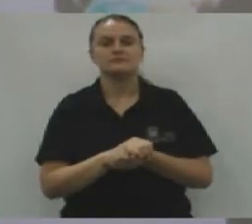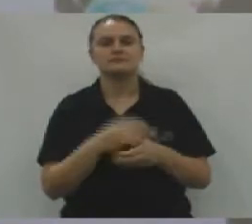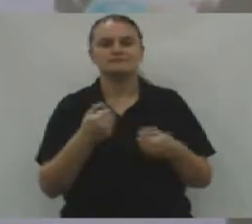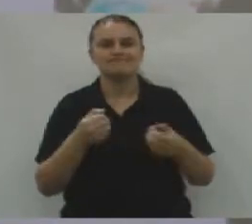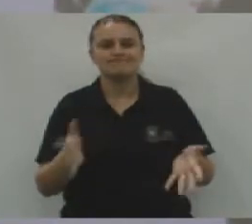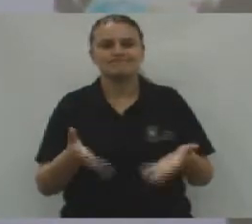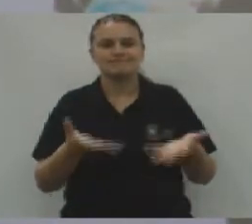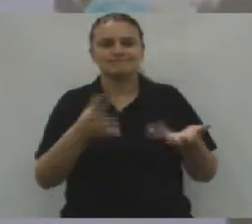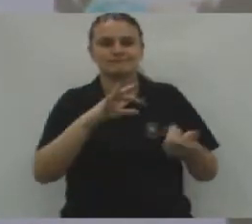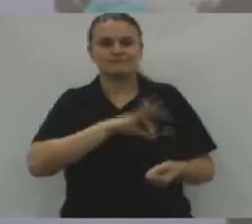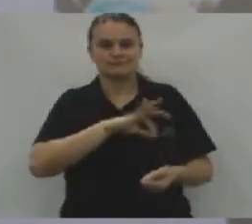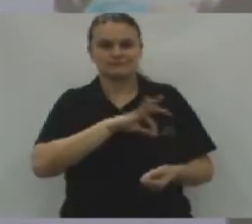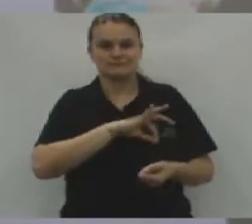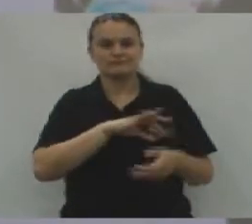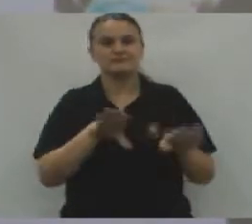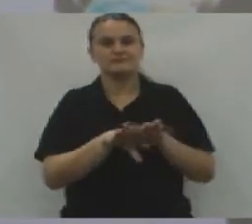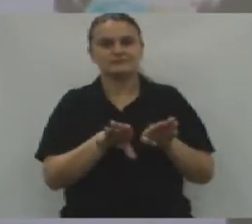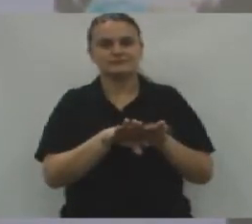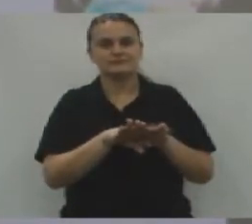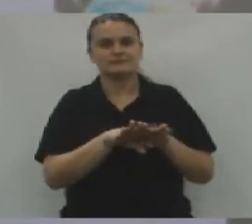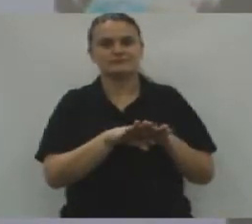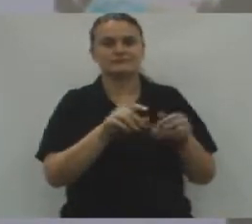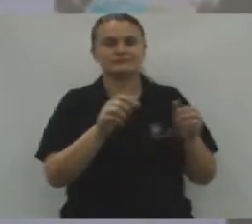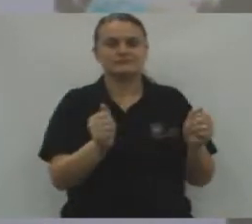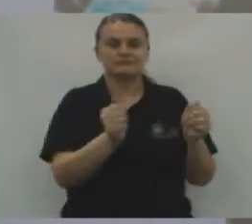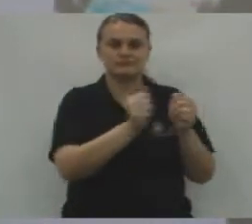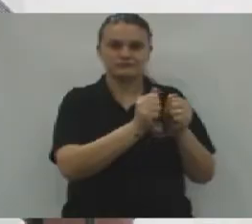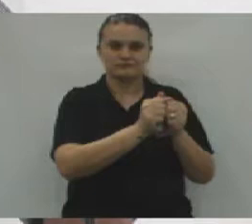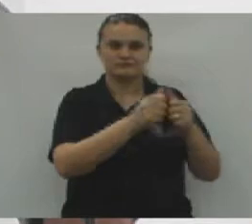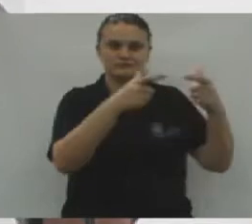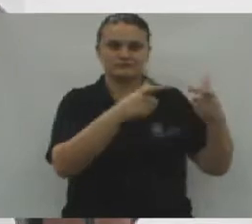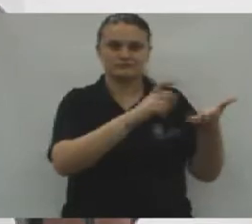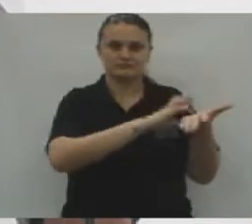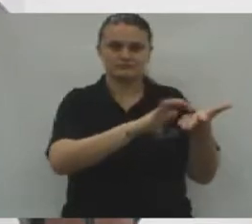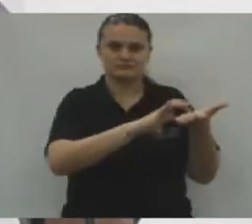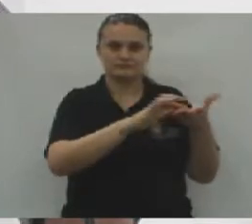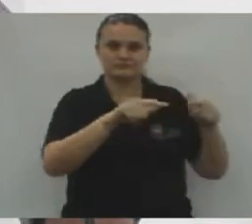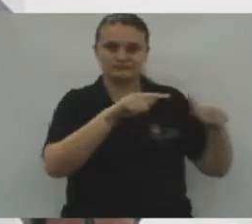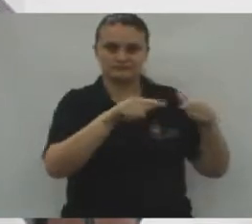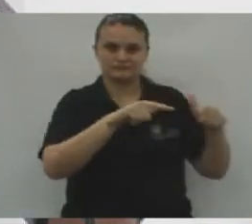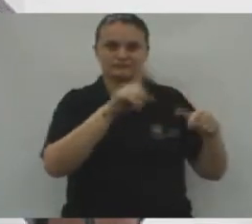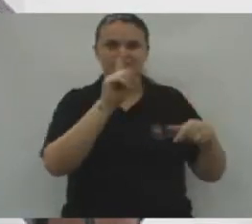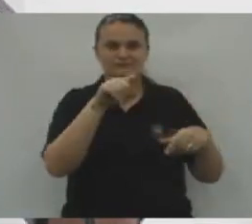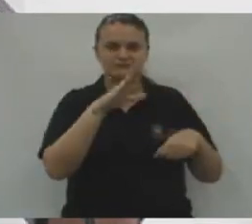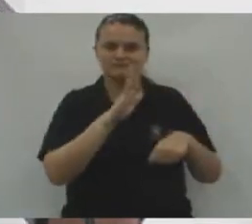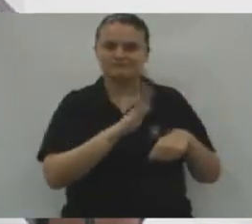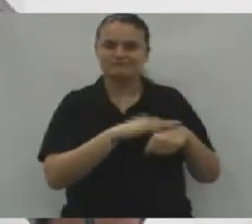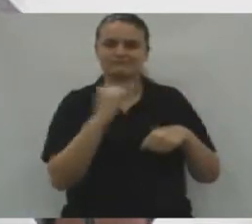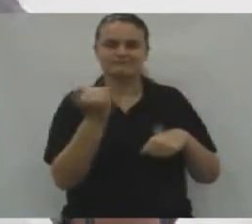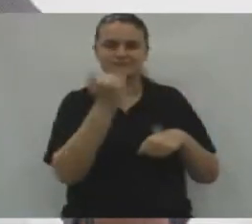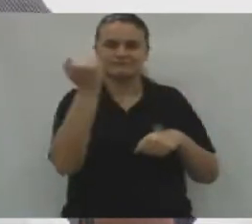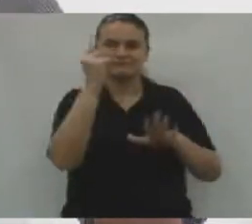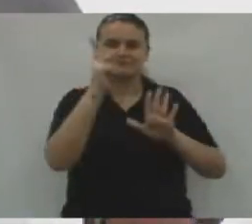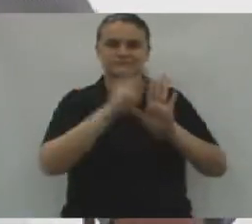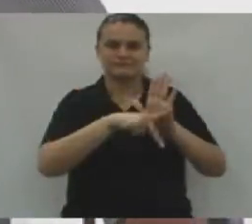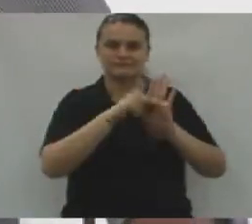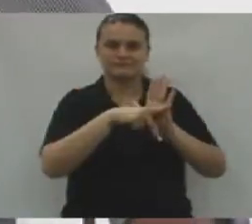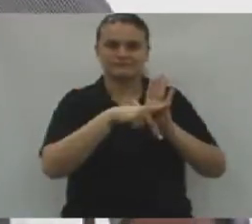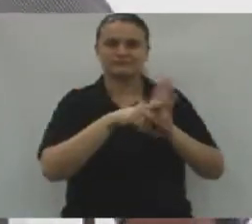aumentando a renda, integrando o setor produtivo com o mercado local. Eu acho que esse é o principal mote do projeto.